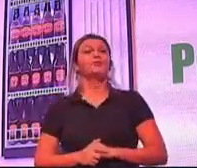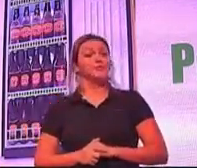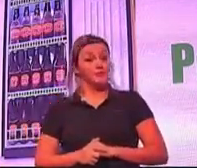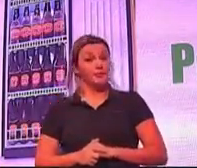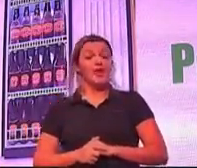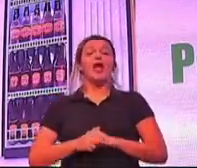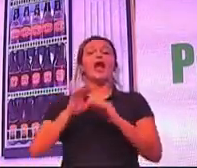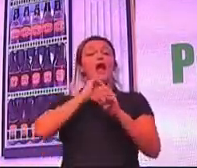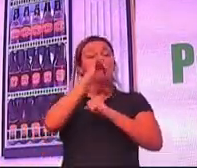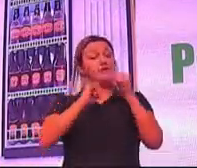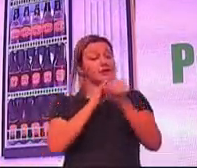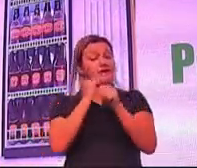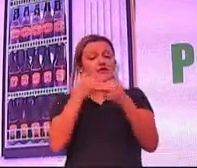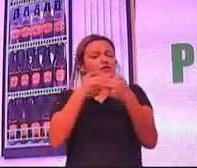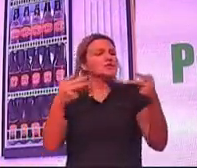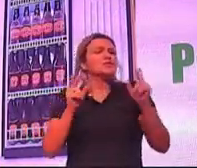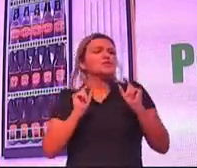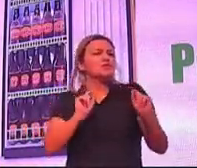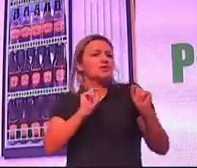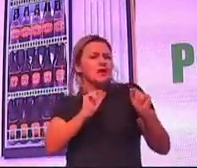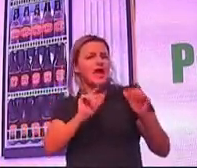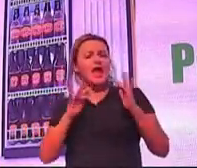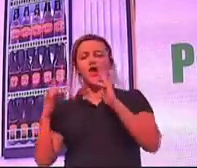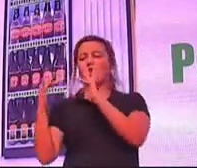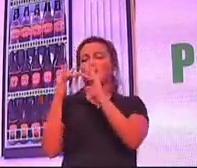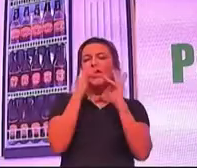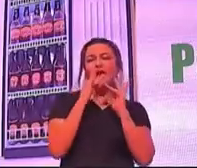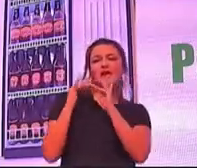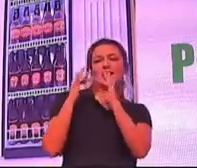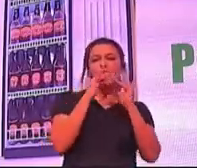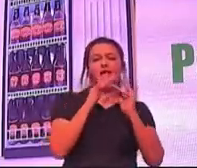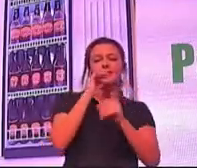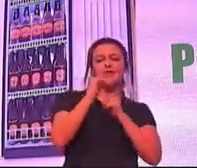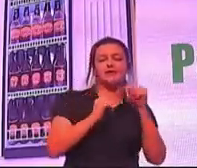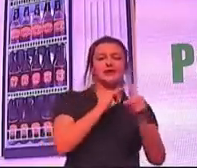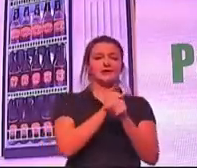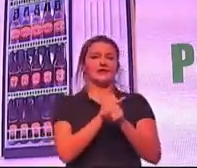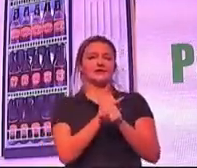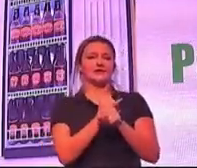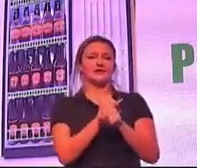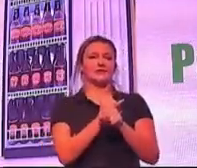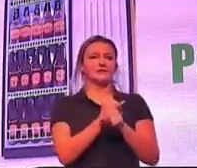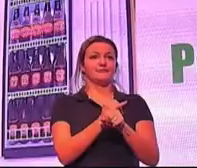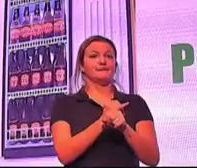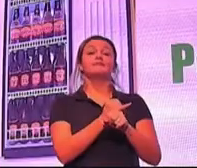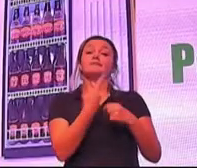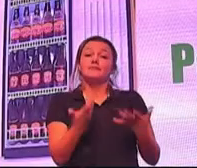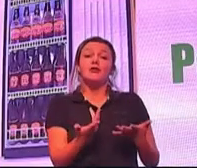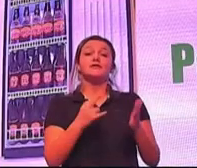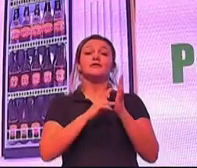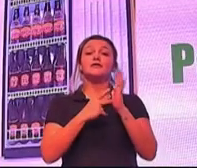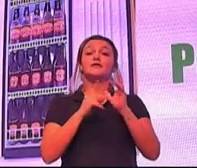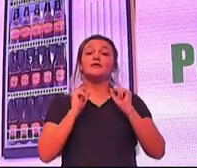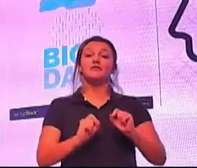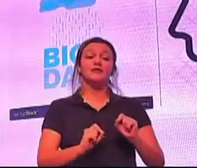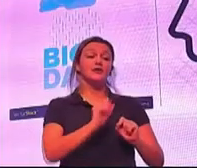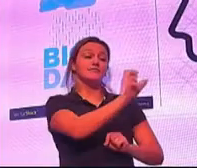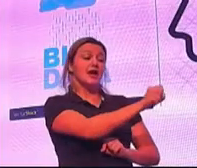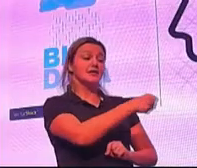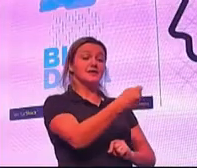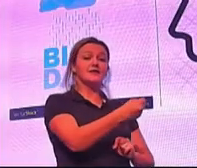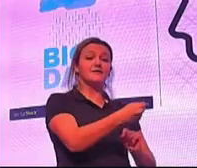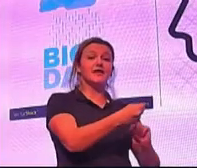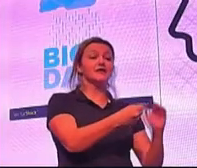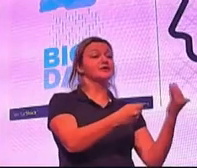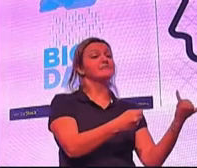conectada à internet para fazer esse pedido para o supermercado. Só isso. Entendeu, gente? Tá bom. Isso em